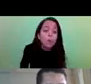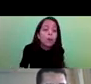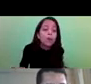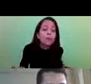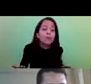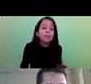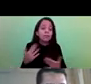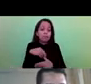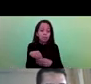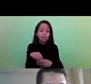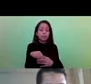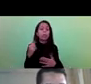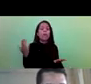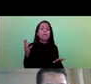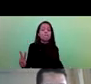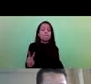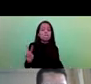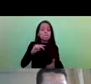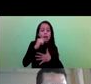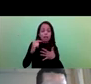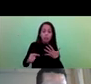emergindo dessas práticas?